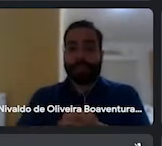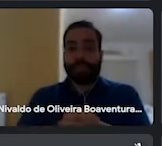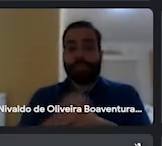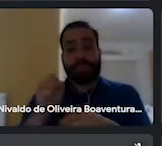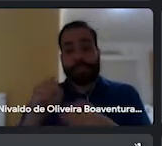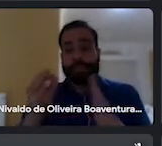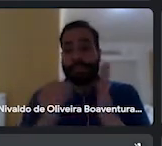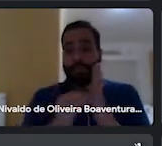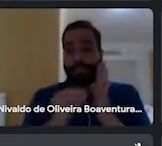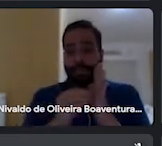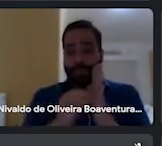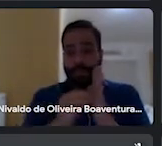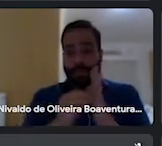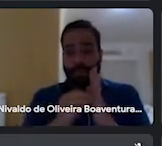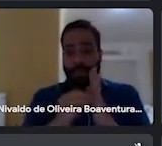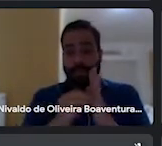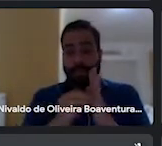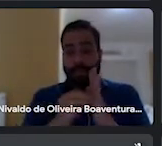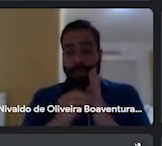normas internacionais.